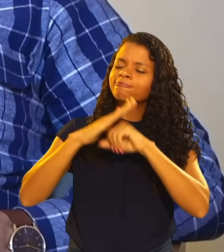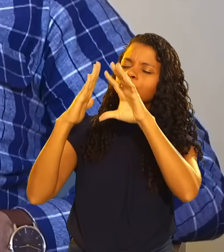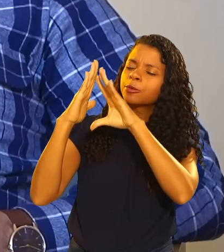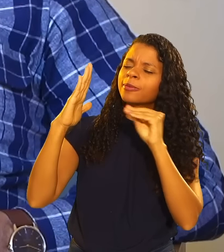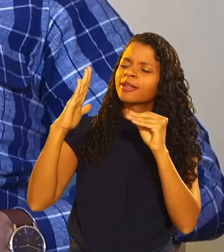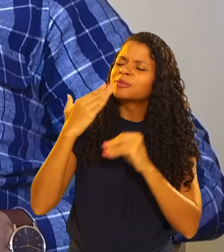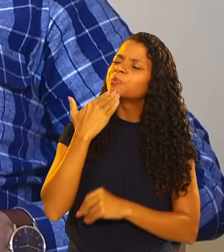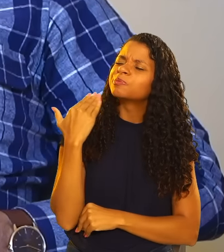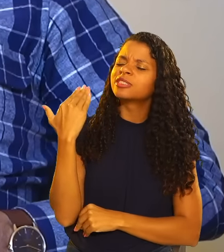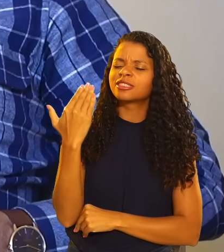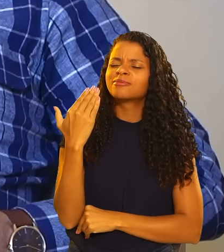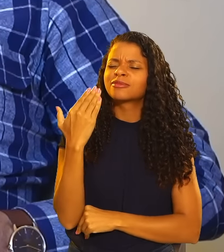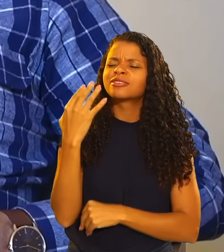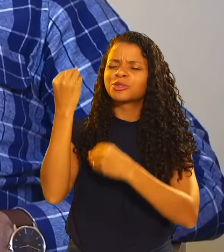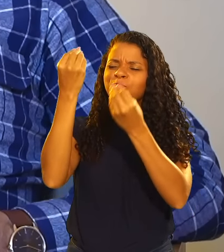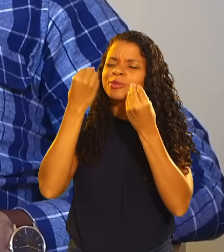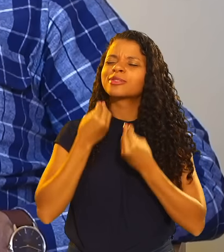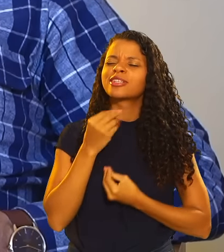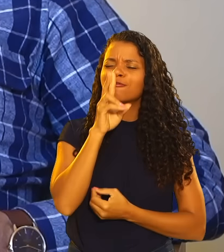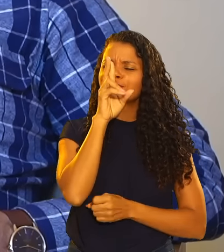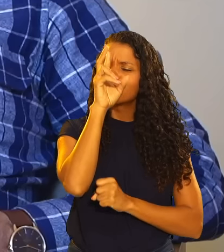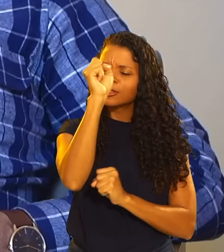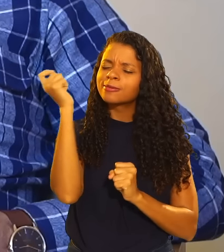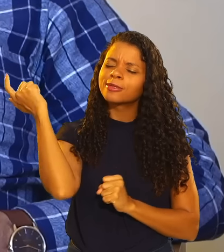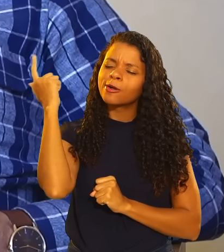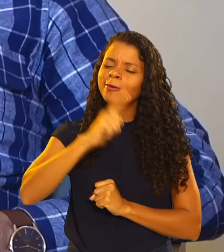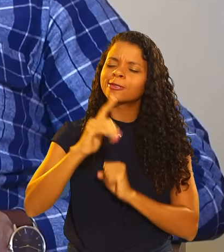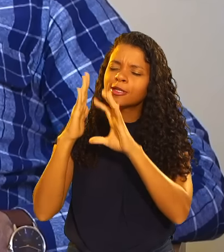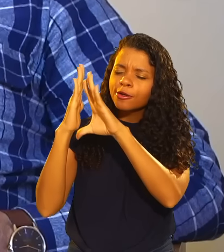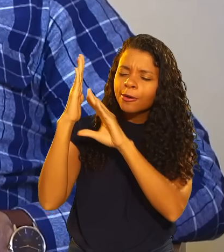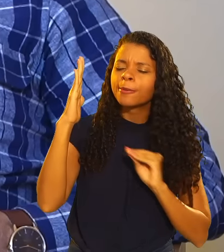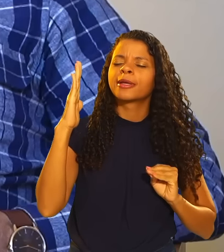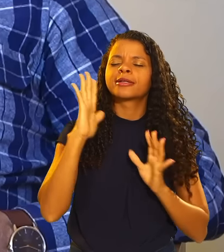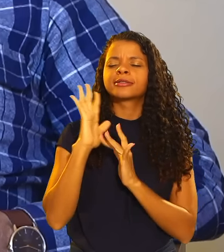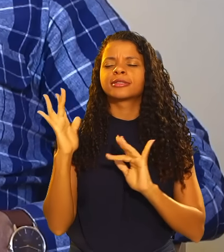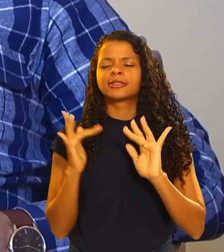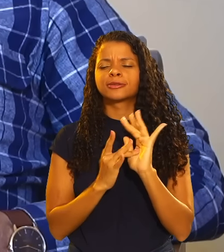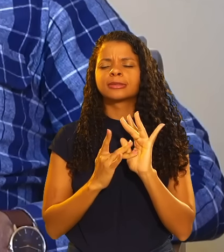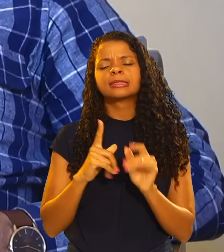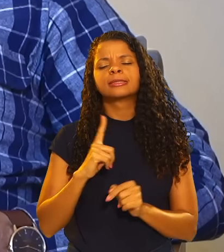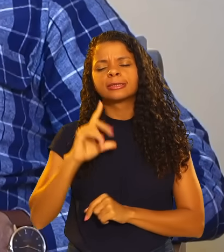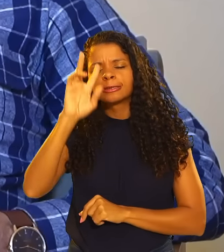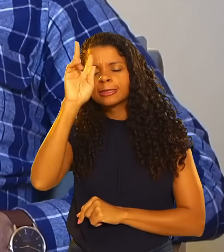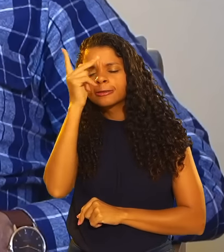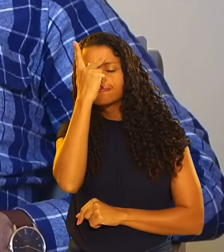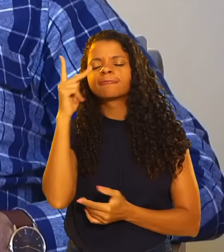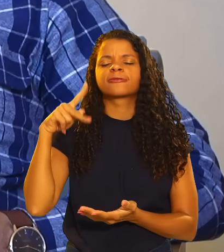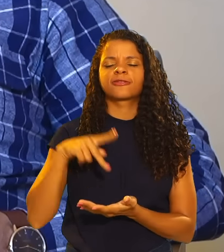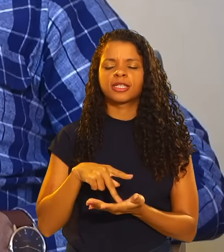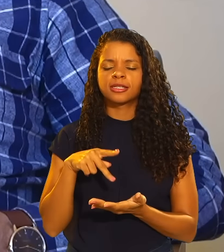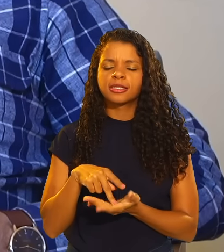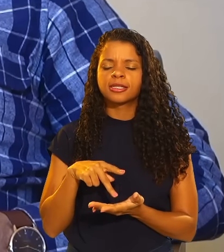exemplo e ter, Senhor Deus, o interesse verdadeiro, a transformação verdadeira, para que possamos trabalhar em prol das